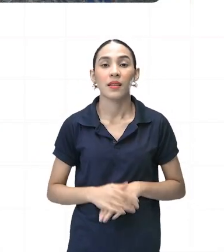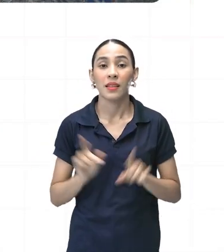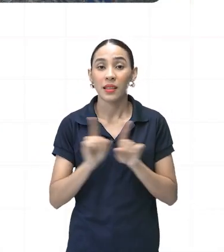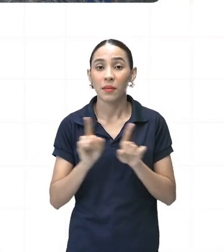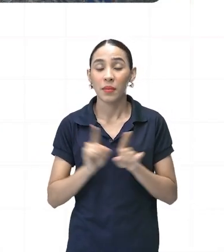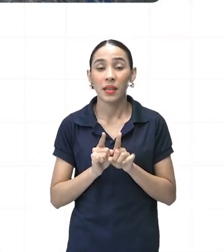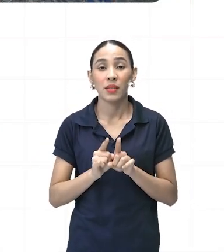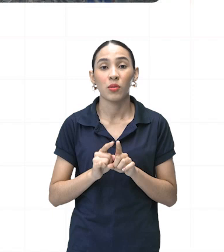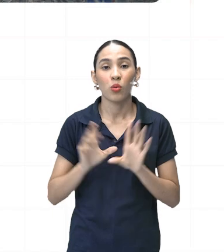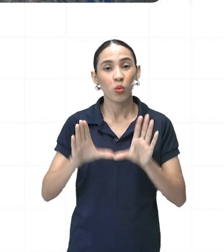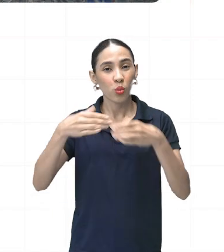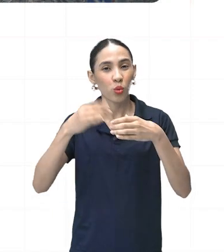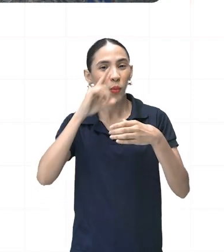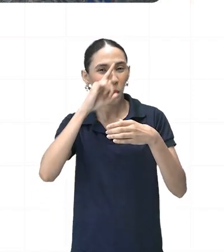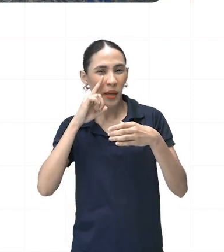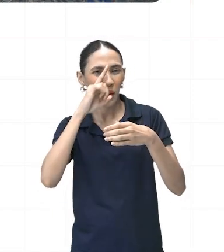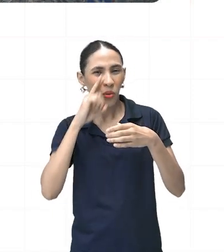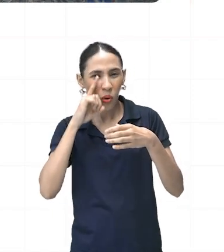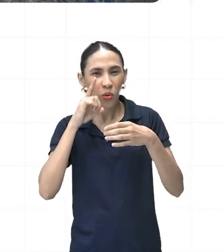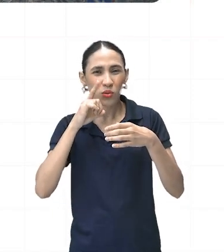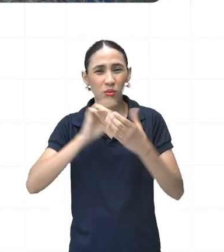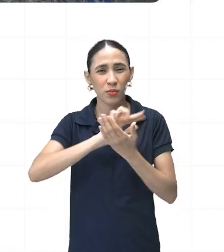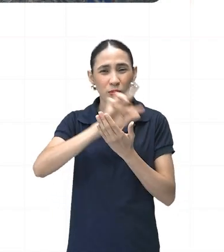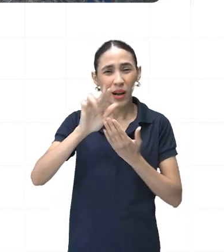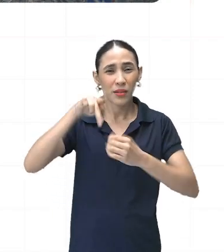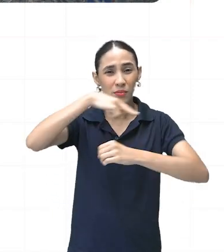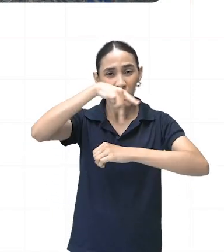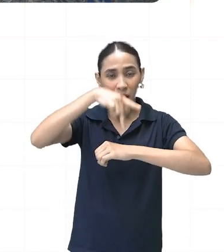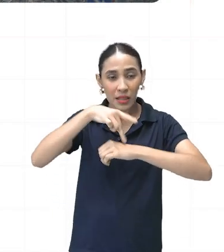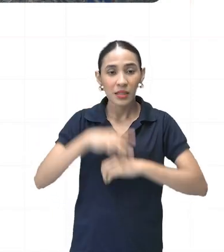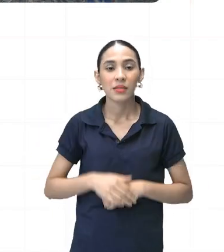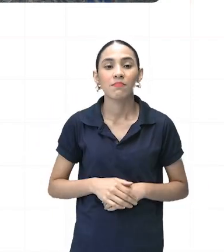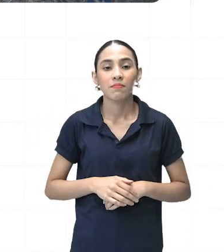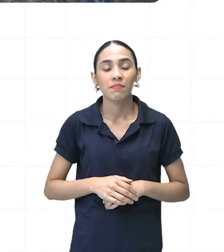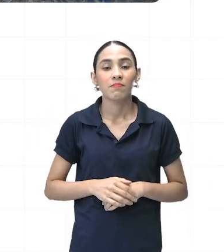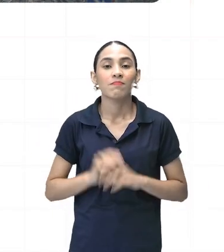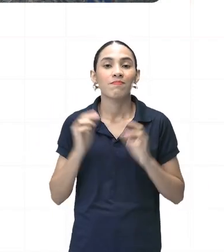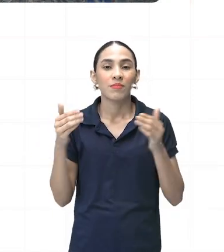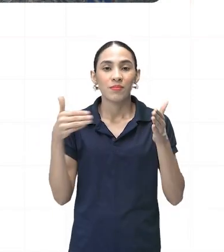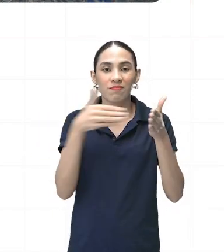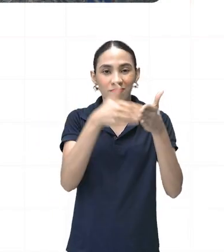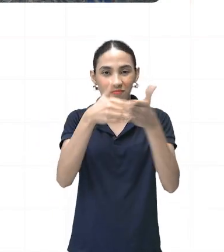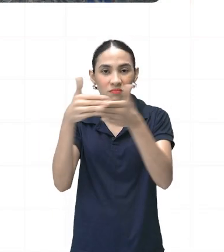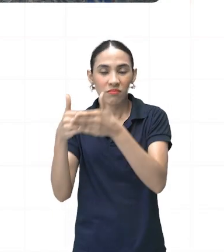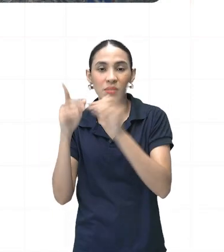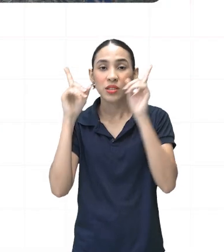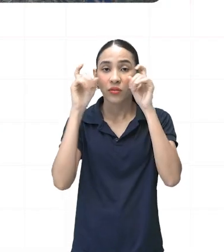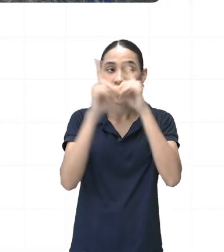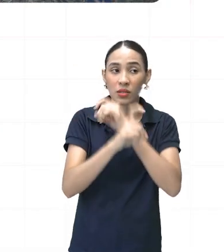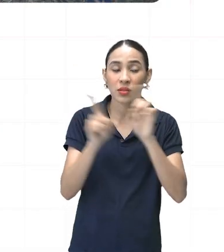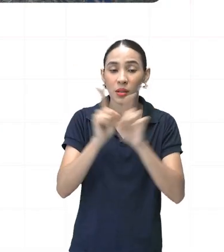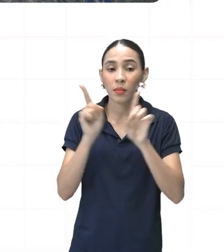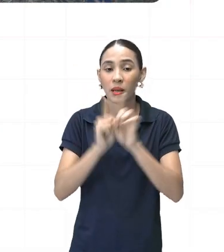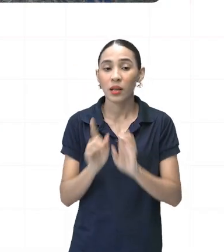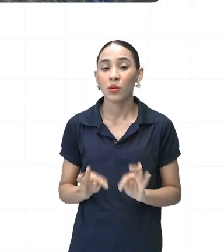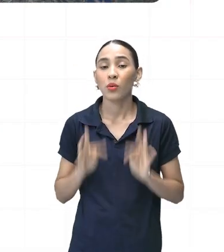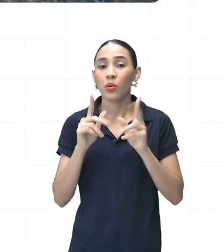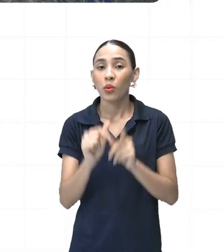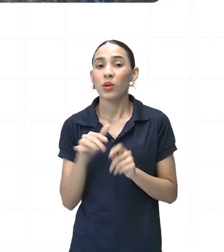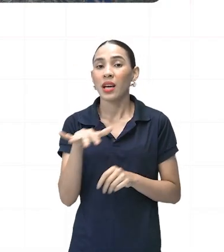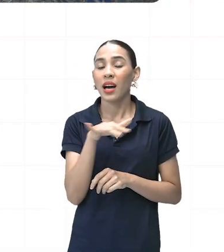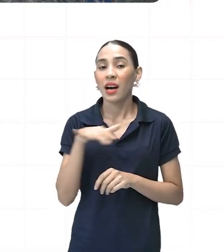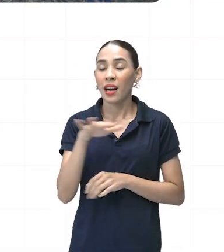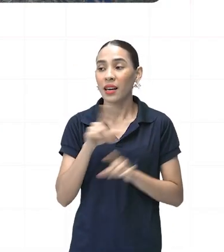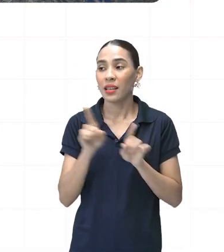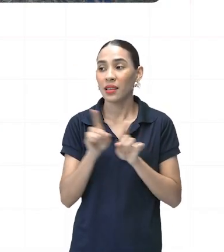aí terrorista por muitos países, eles acabam dificultando toda essa